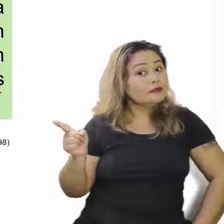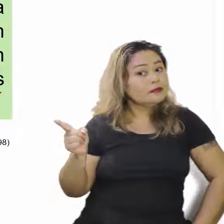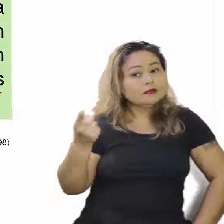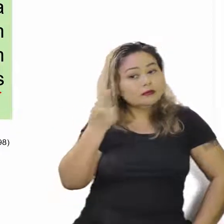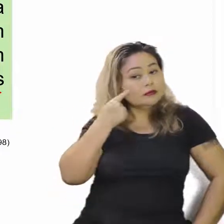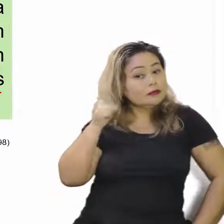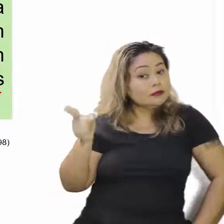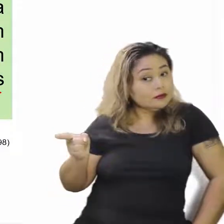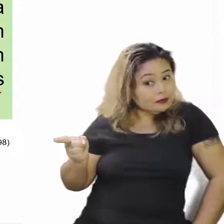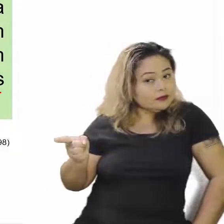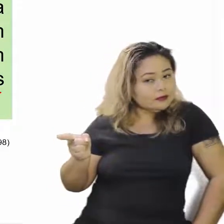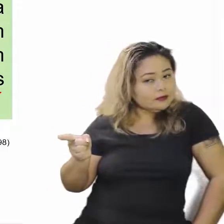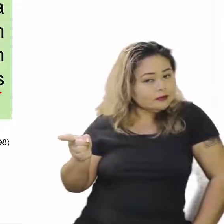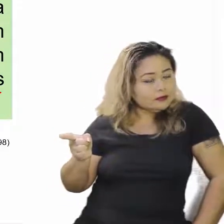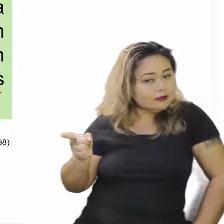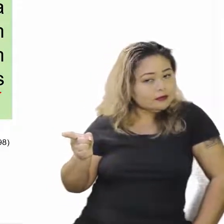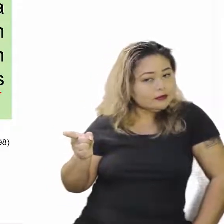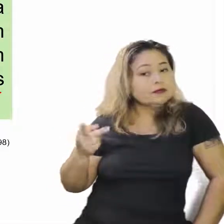Observa só.